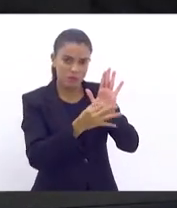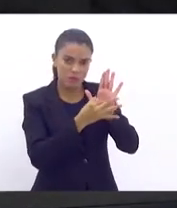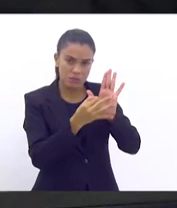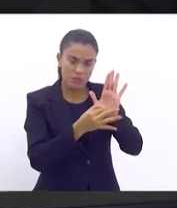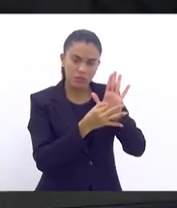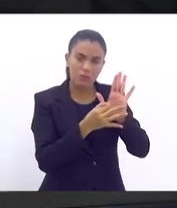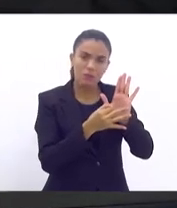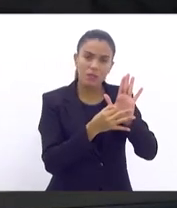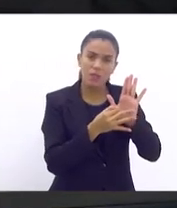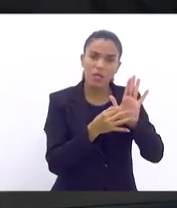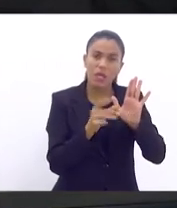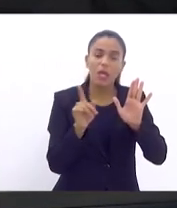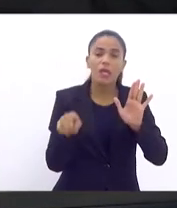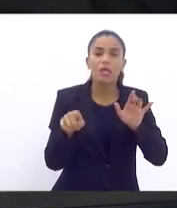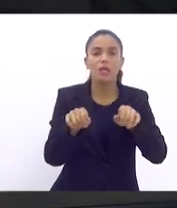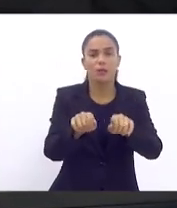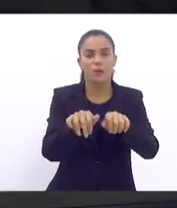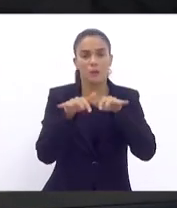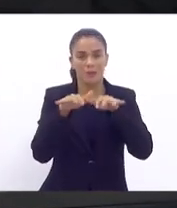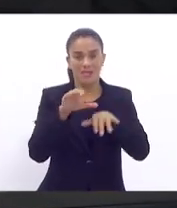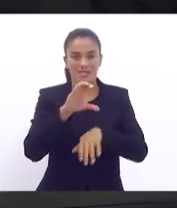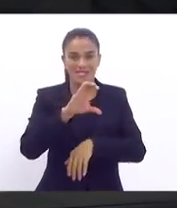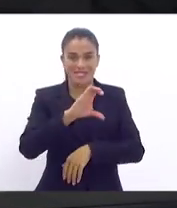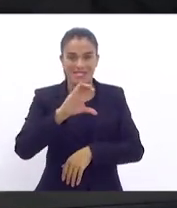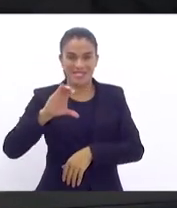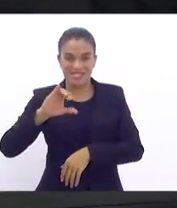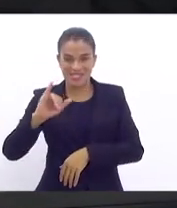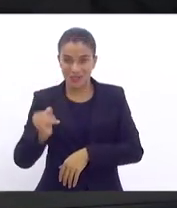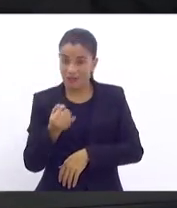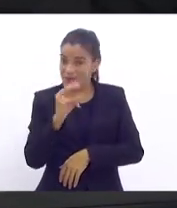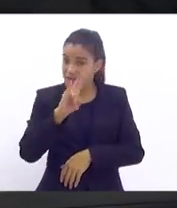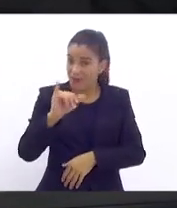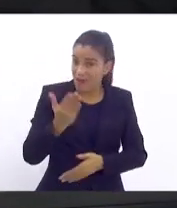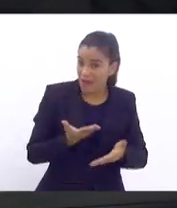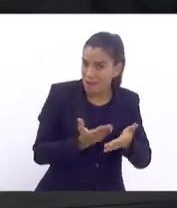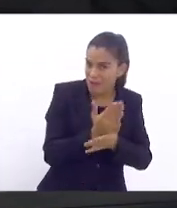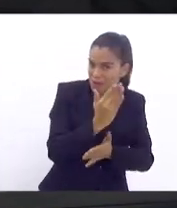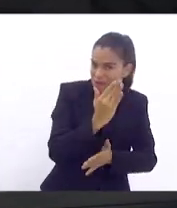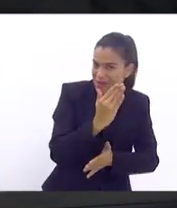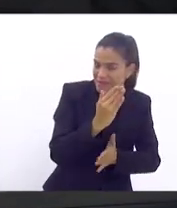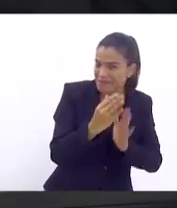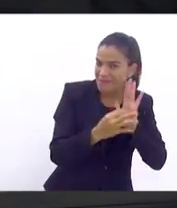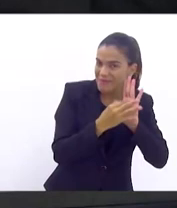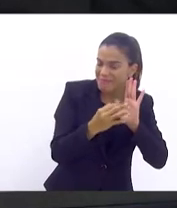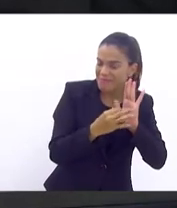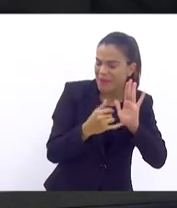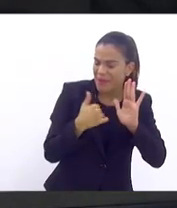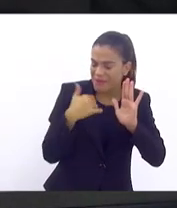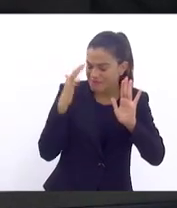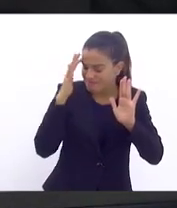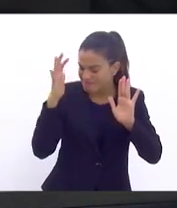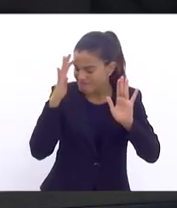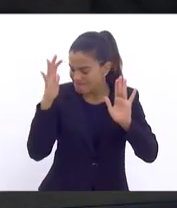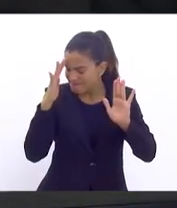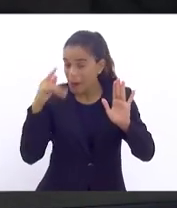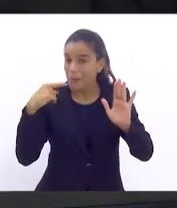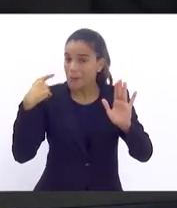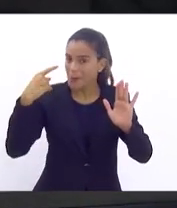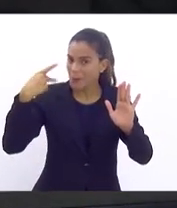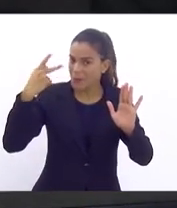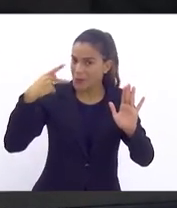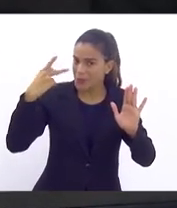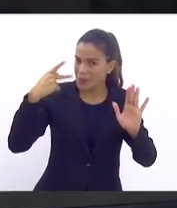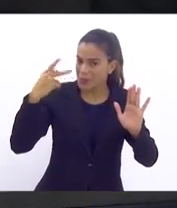E se o plenário da ccj vai aprovar o parecer do relator eu me pergunto já politicamente